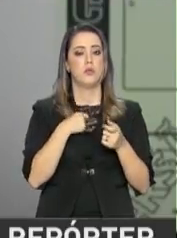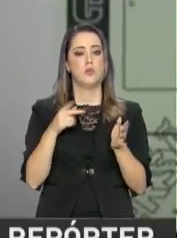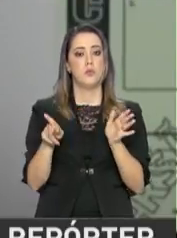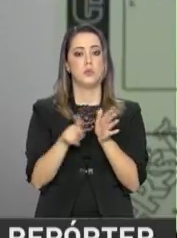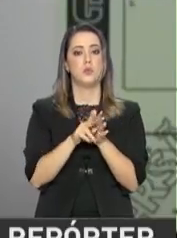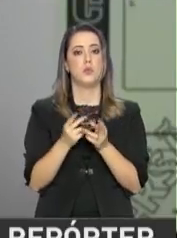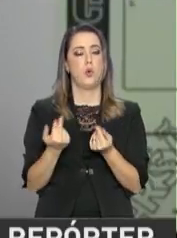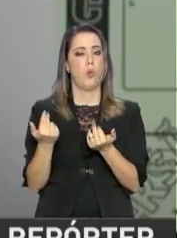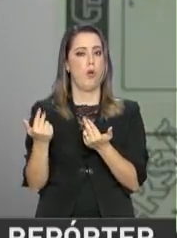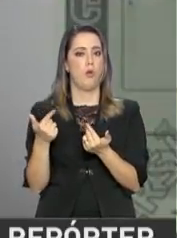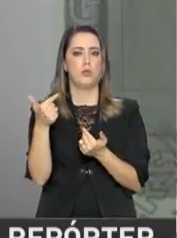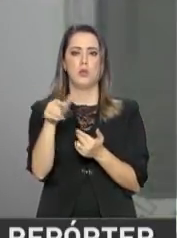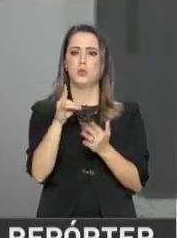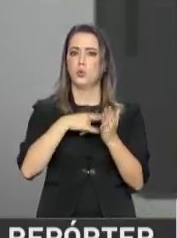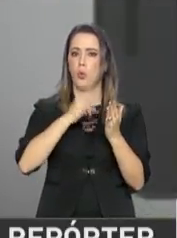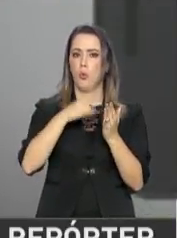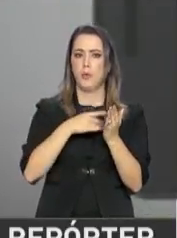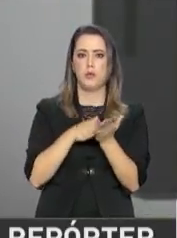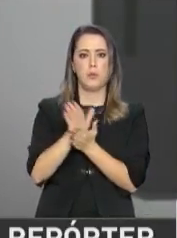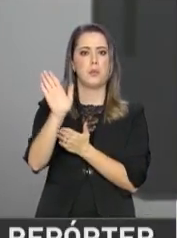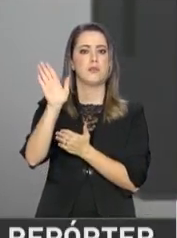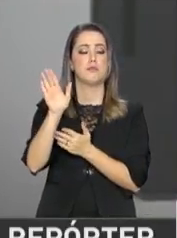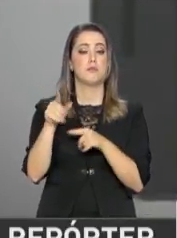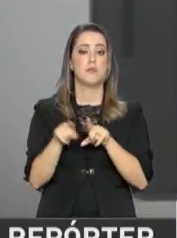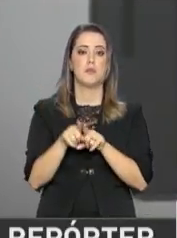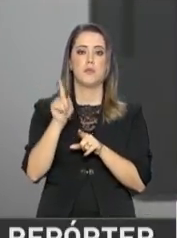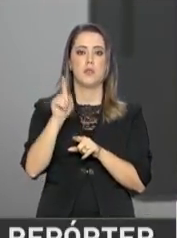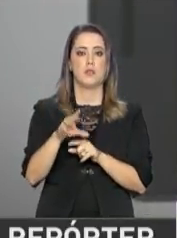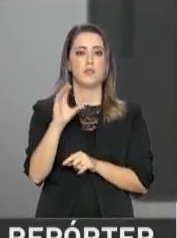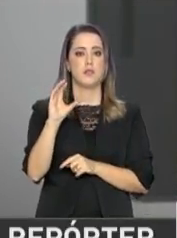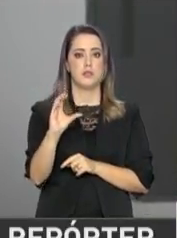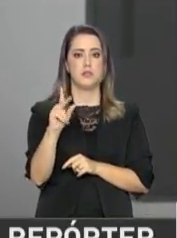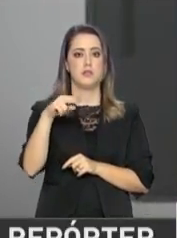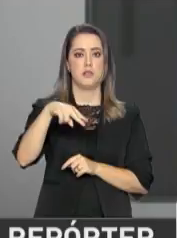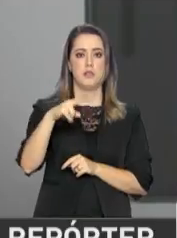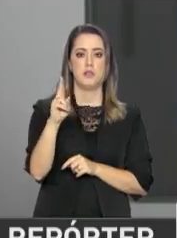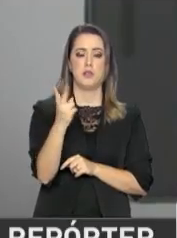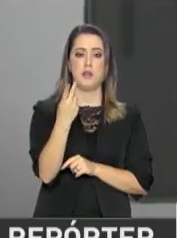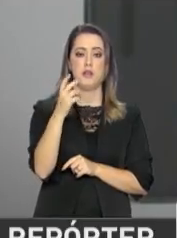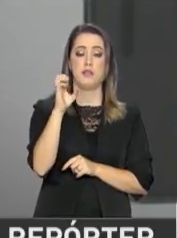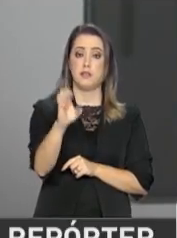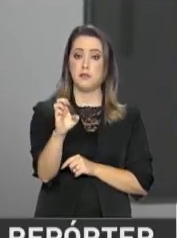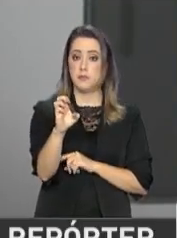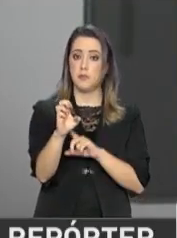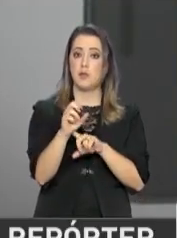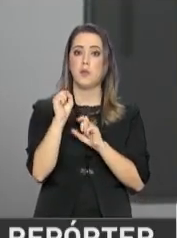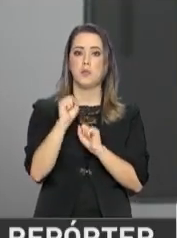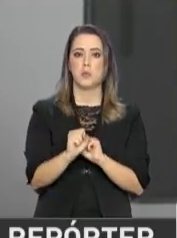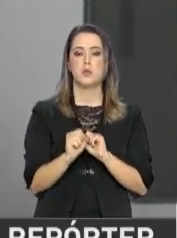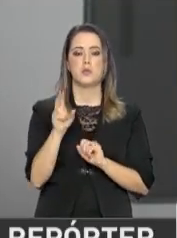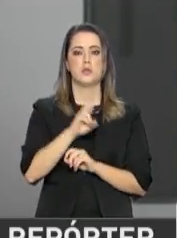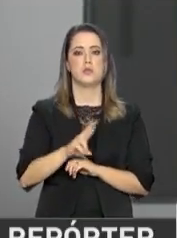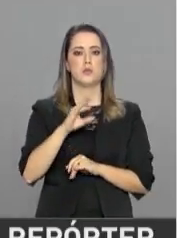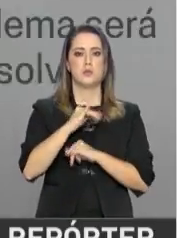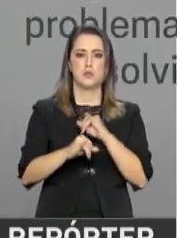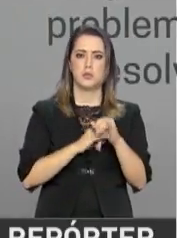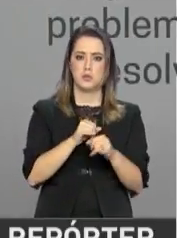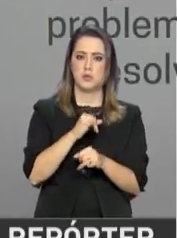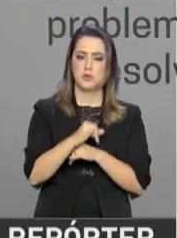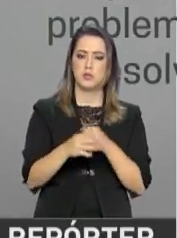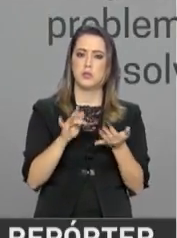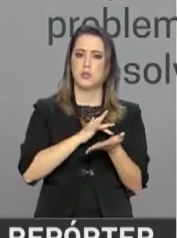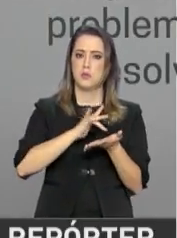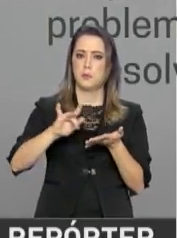o mesmo valor jurídico da versão física chamado de cnh e o documento digital pode ser utilizado por meio de aplicativo para